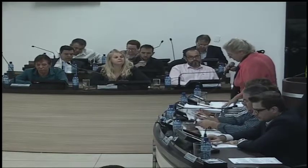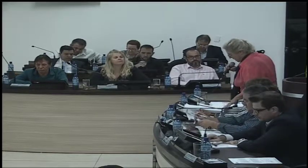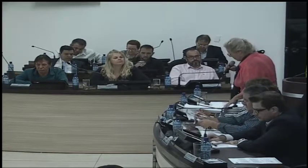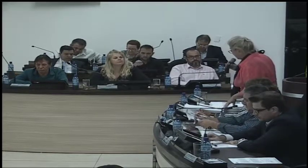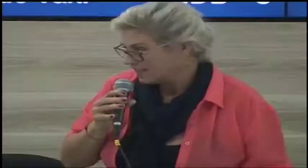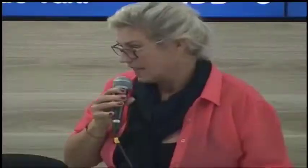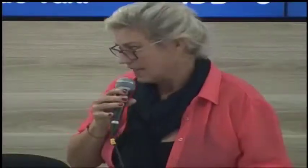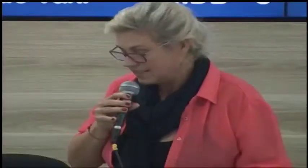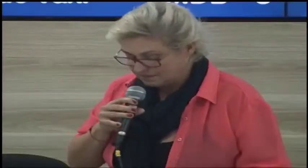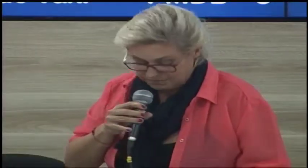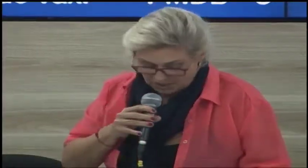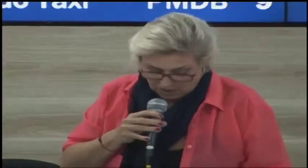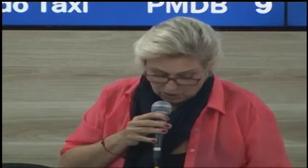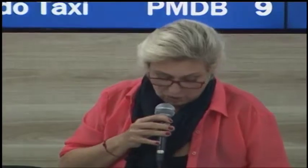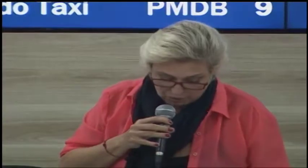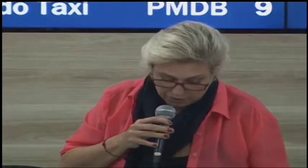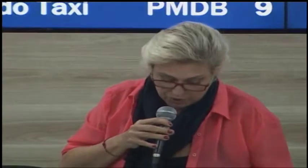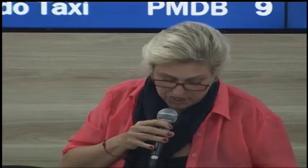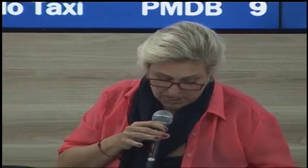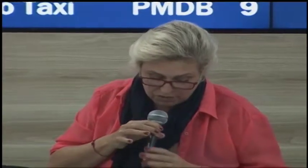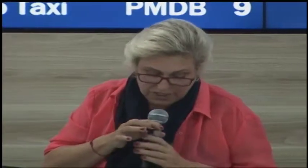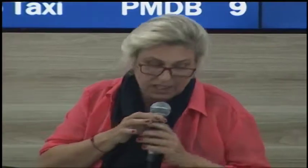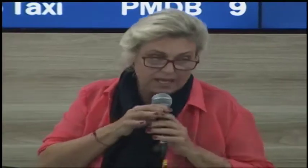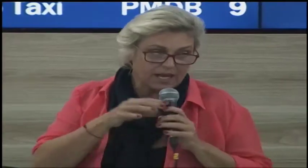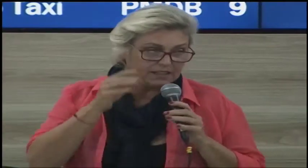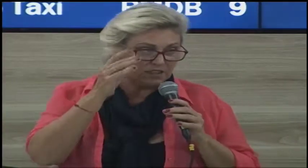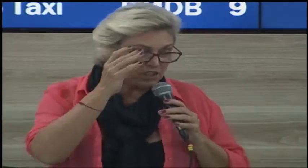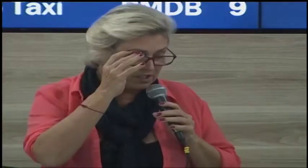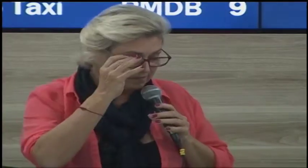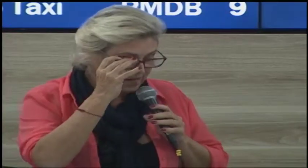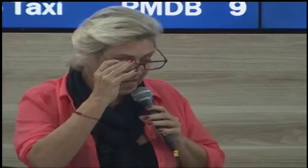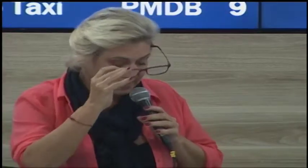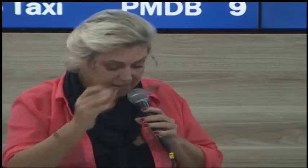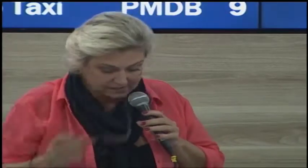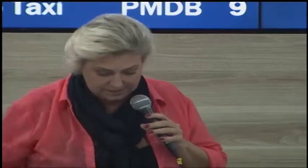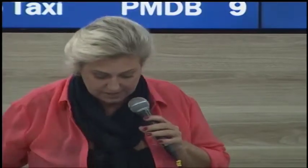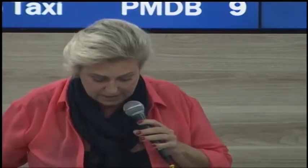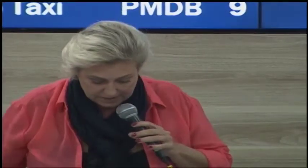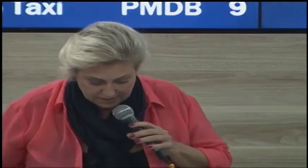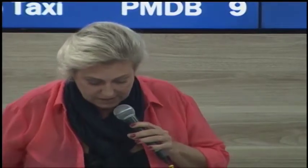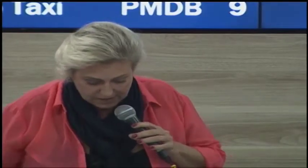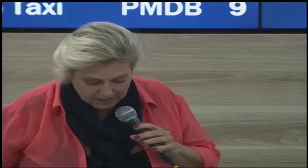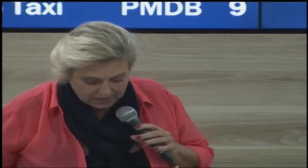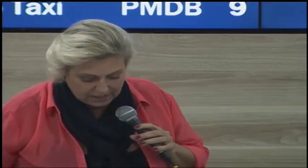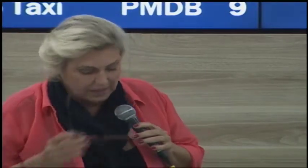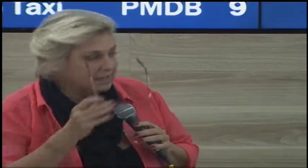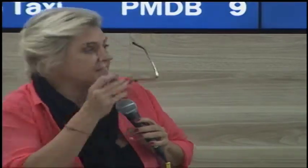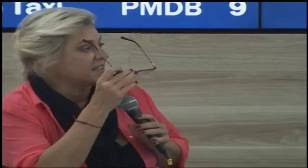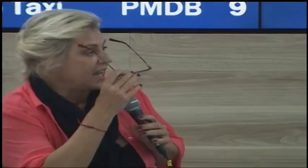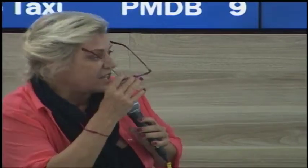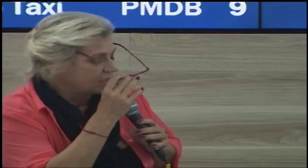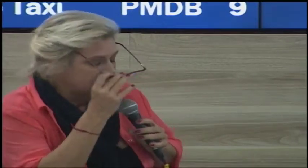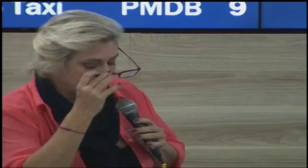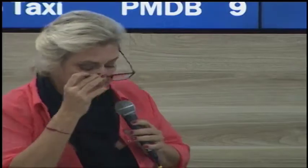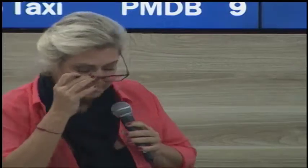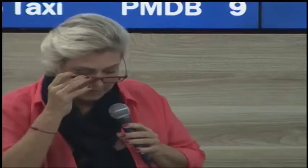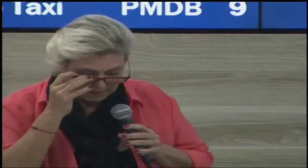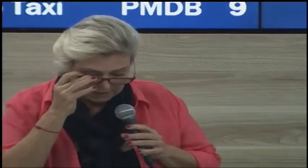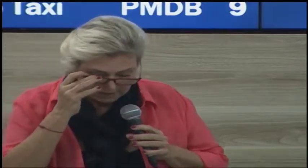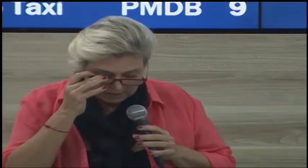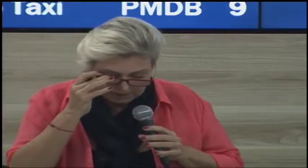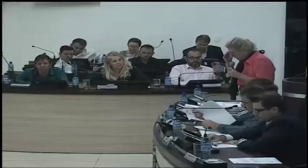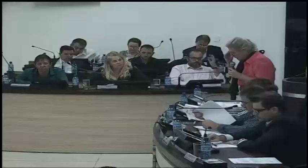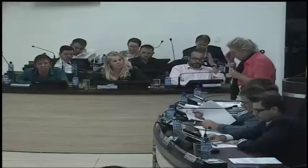tem aprovado nessa casa um projeto que garante vagas nas creches